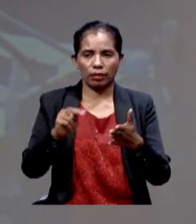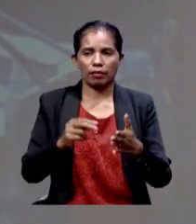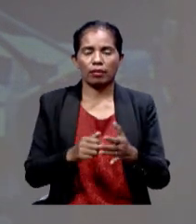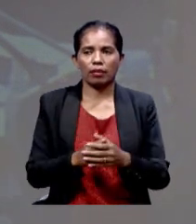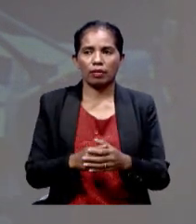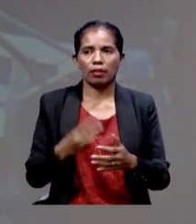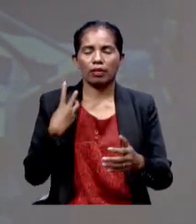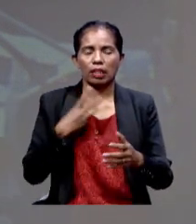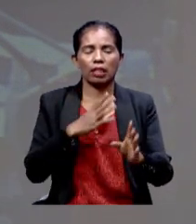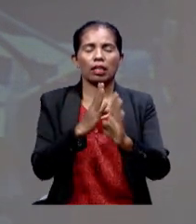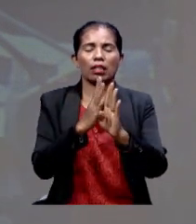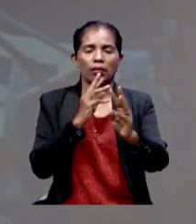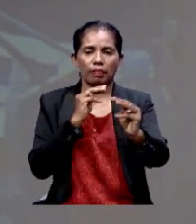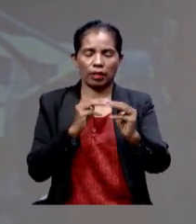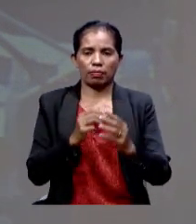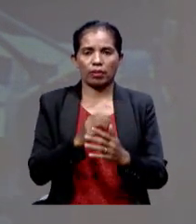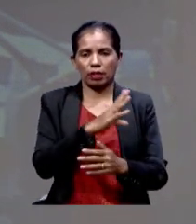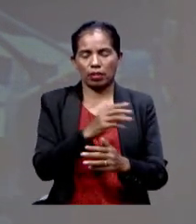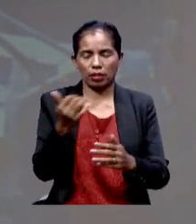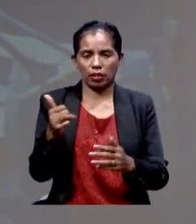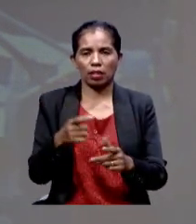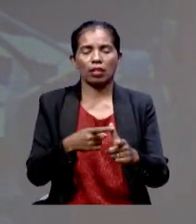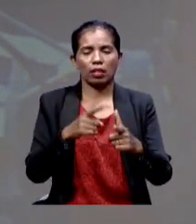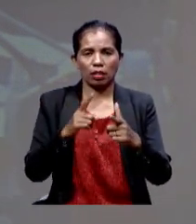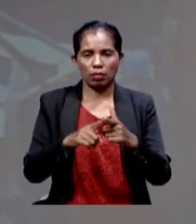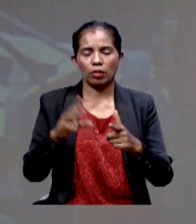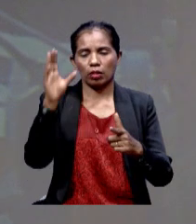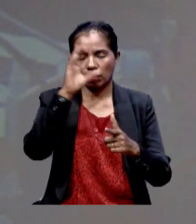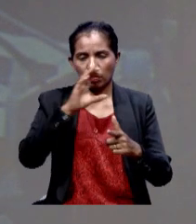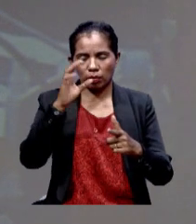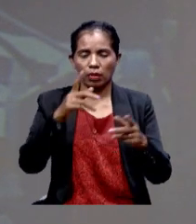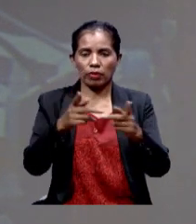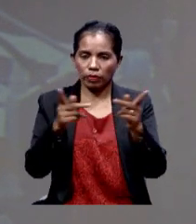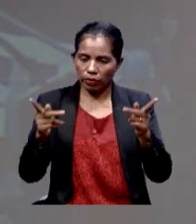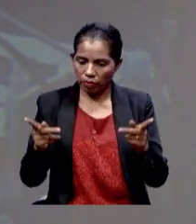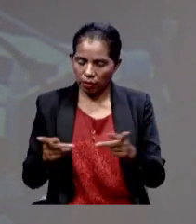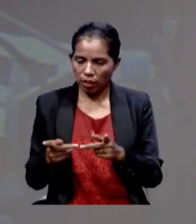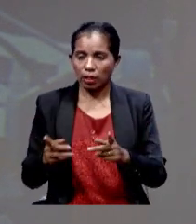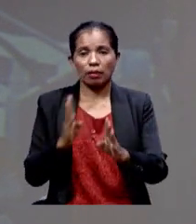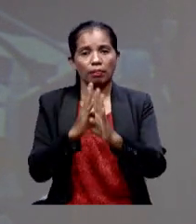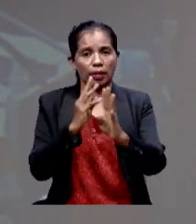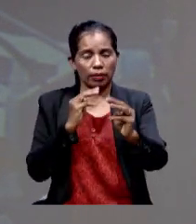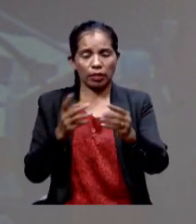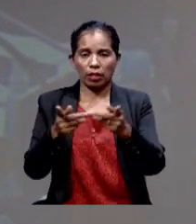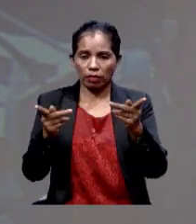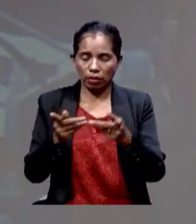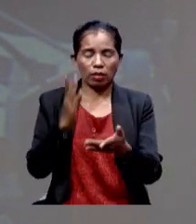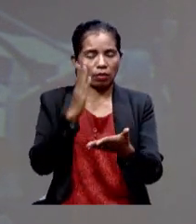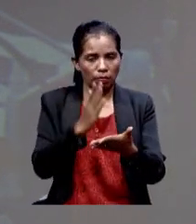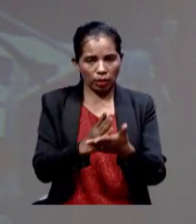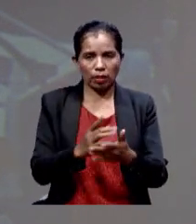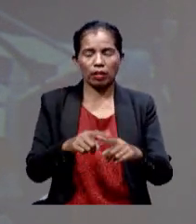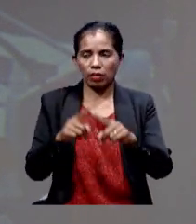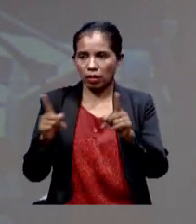itenia mikrolet sirne, e depois identifica e localiza sirne a paragem sirne. Diferente para a ideia de cateneona,